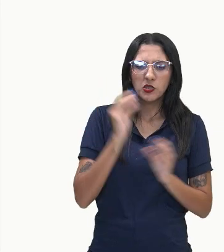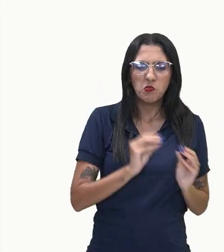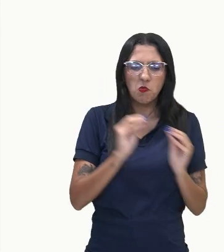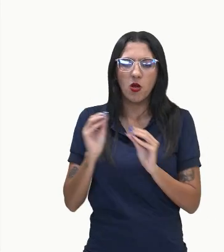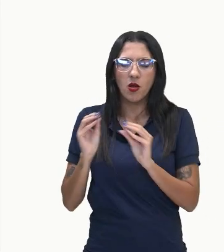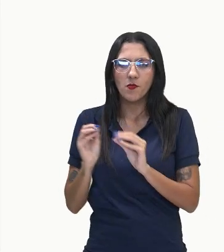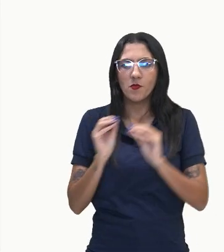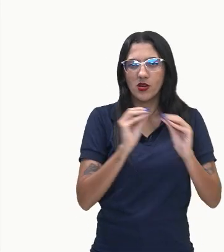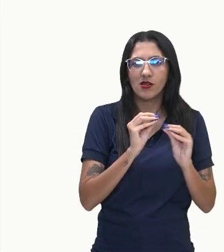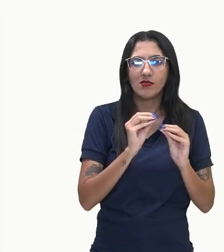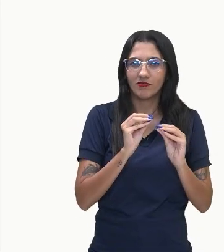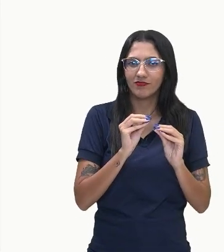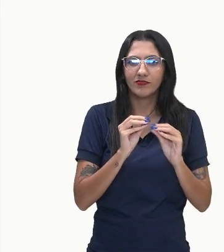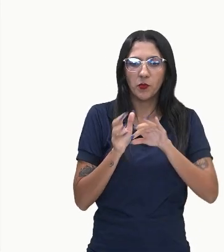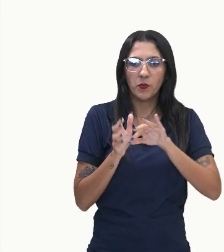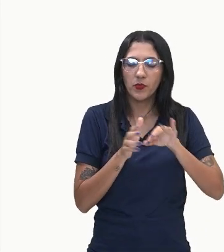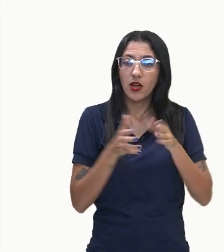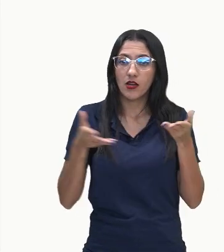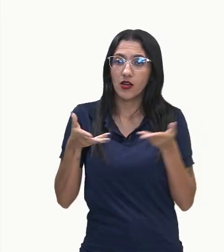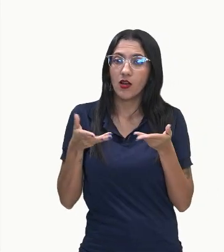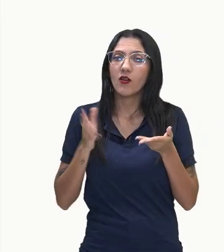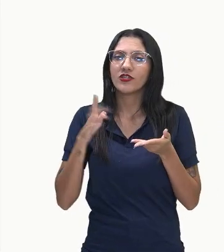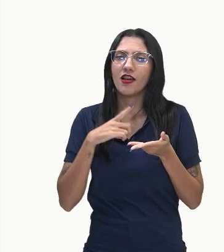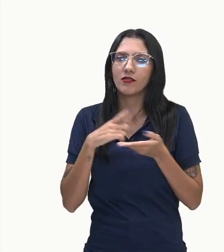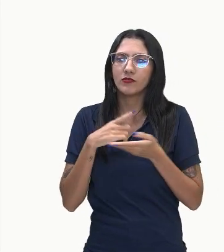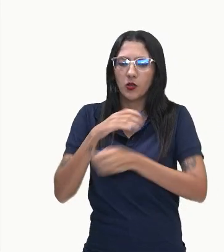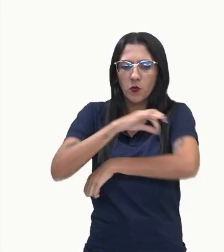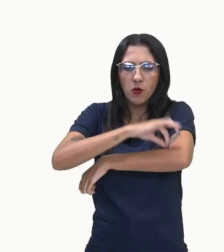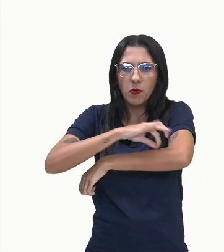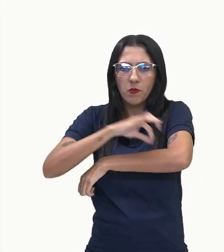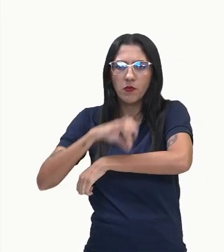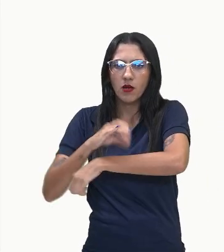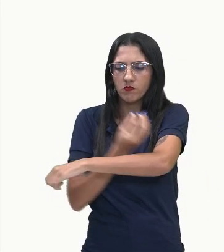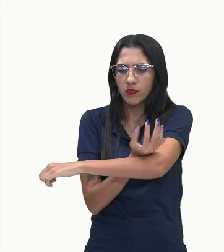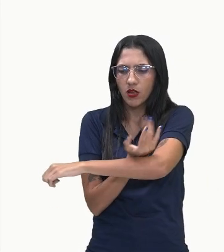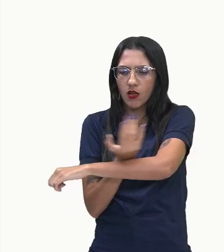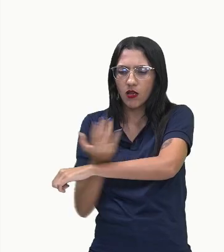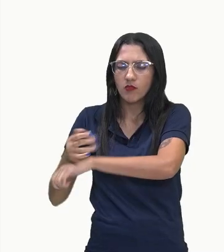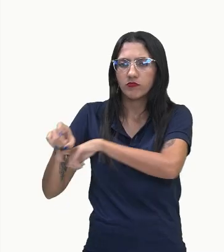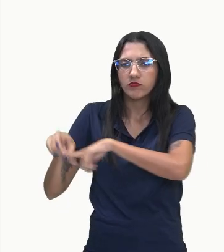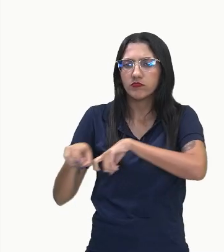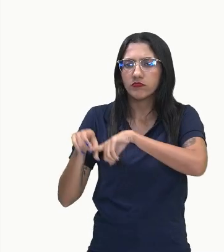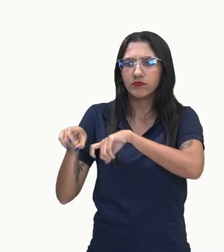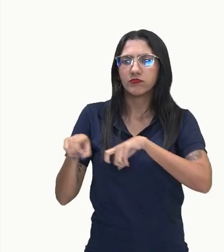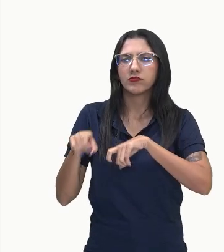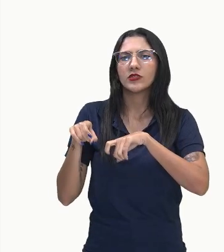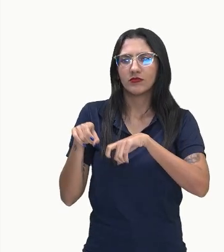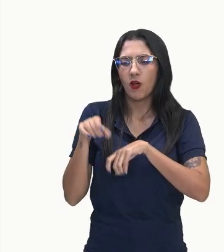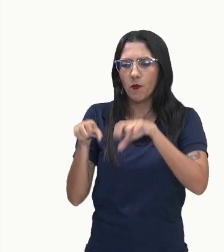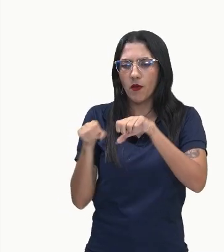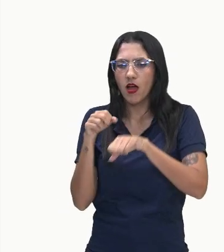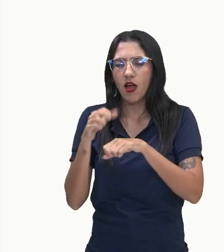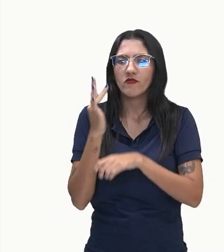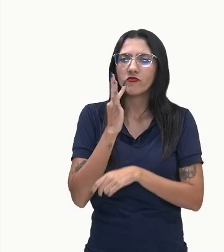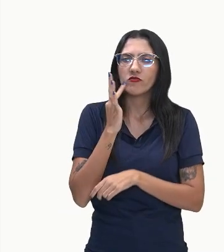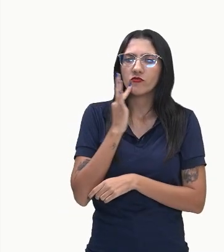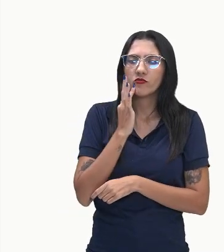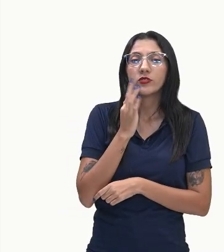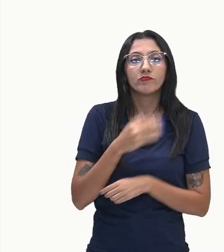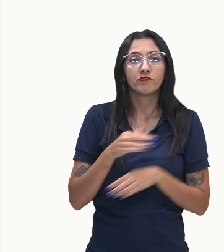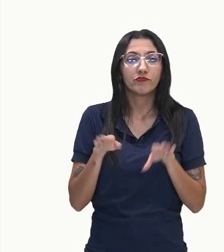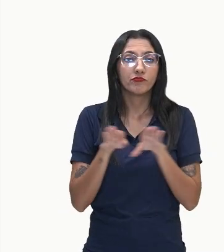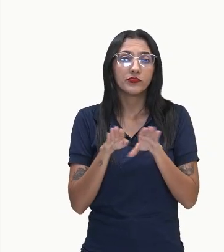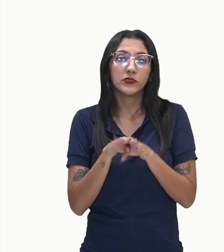plantar e começaram a colher alimentos ali, frutos, e também domesticaram aqui